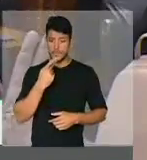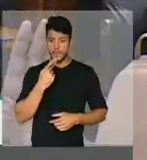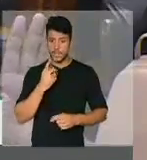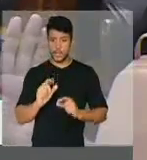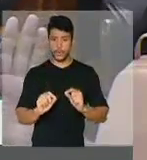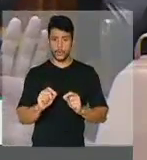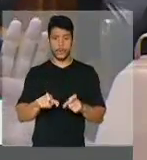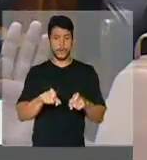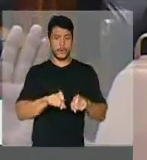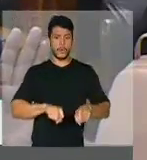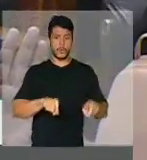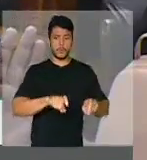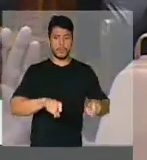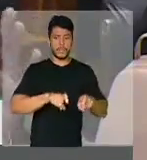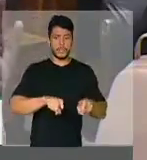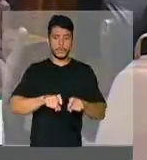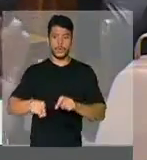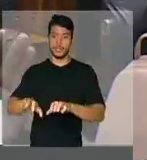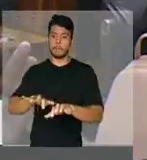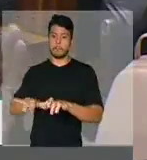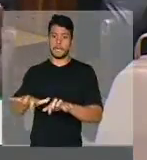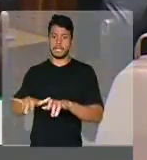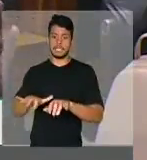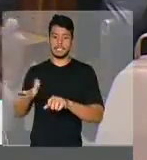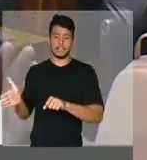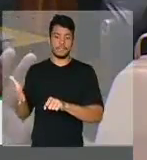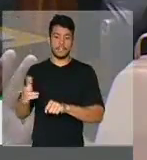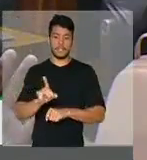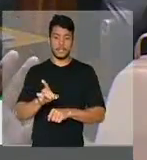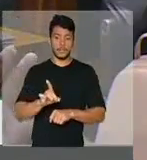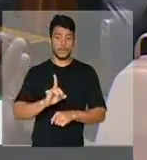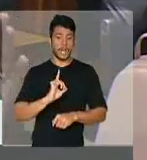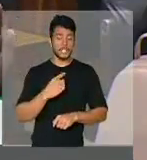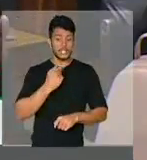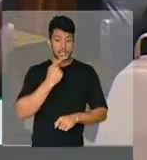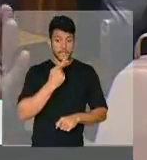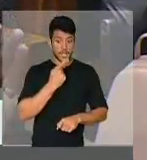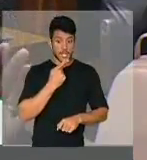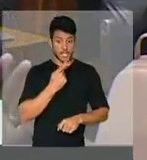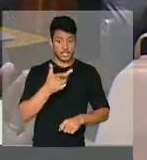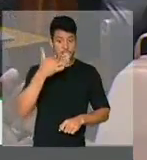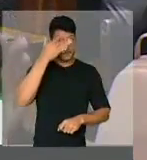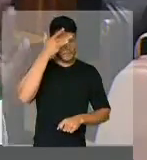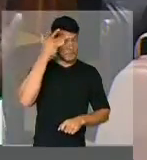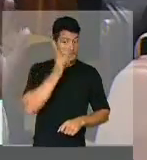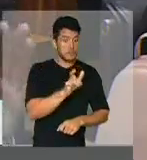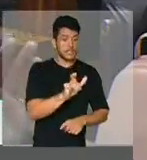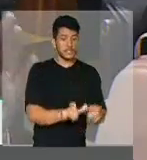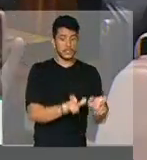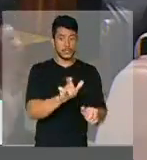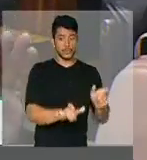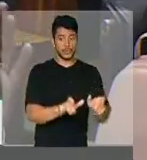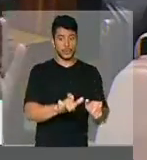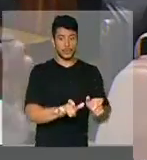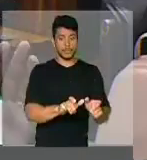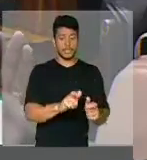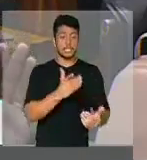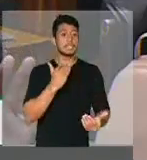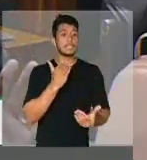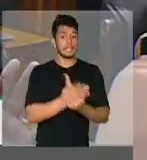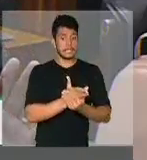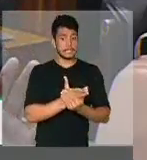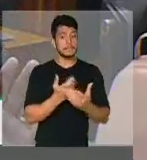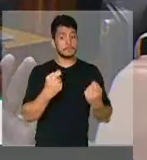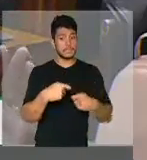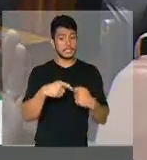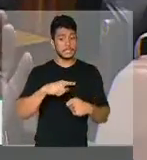computador com uma máquina de escrever. Nós estamos tratando de pessoas. Os taxistas merecem todo o respeito